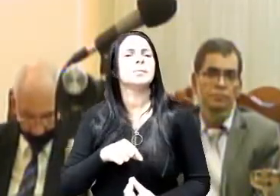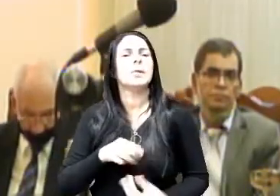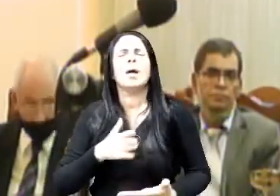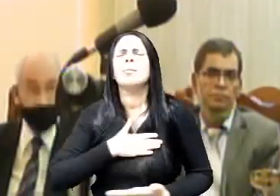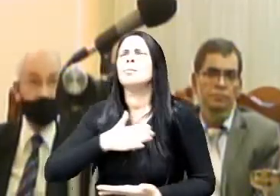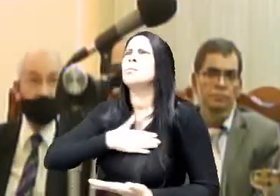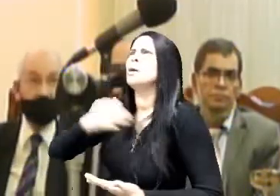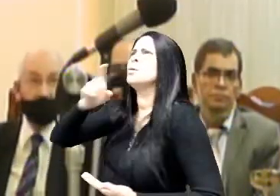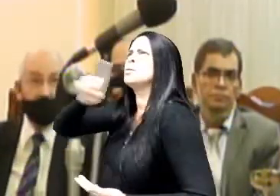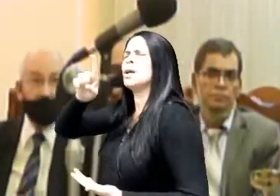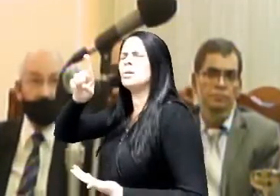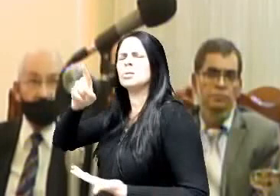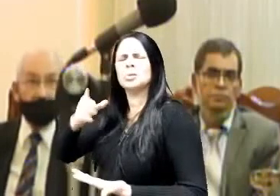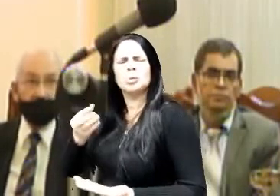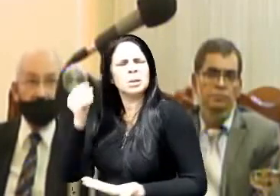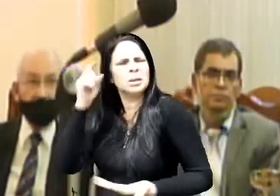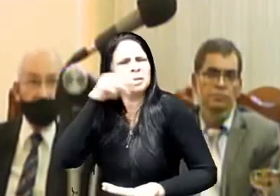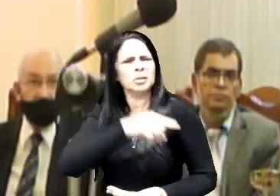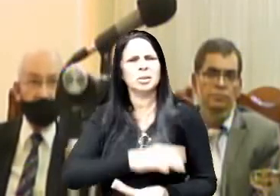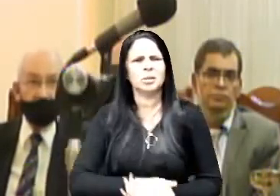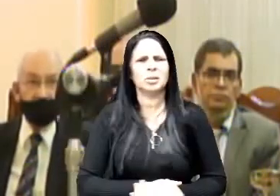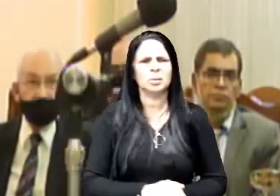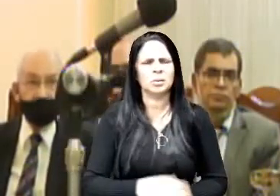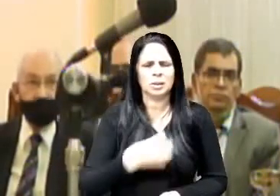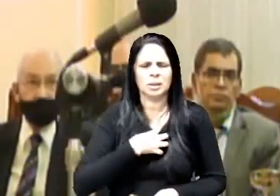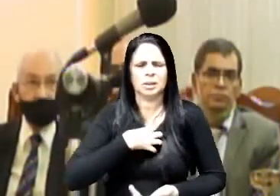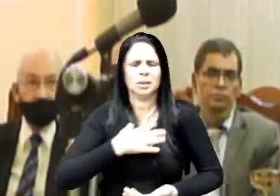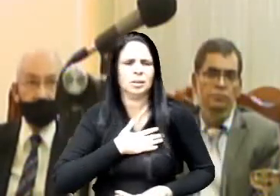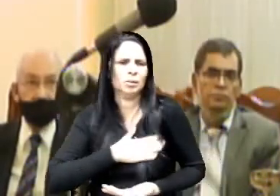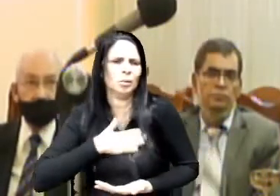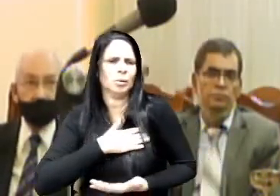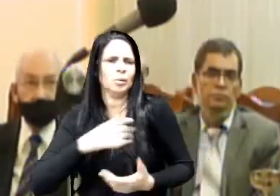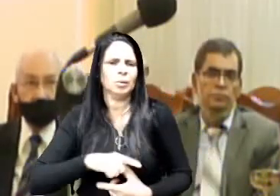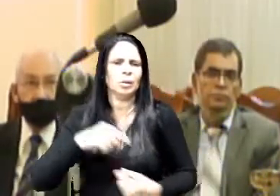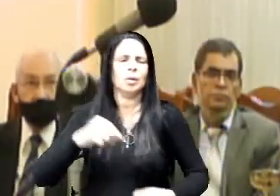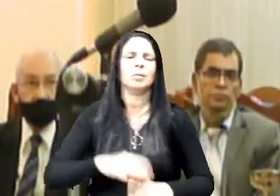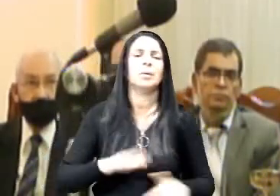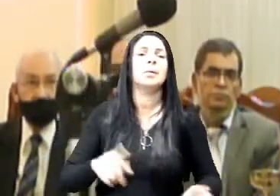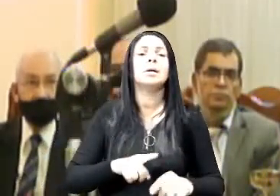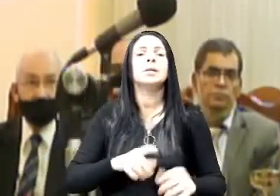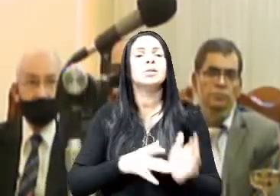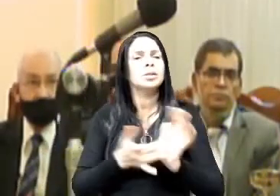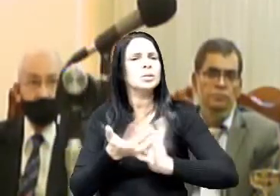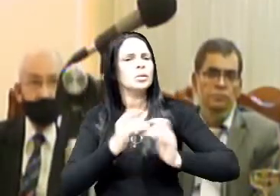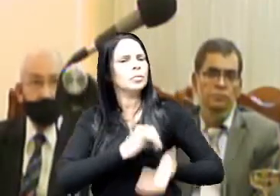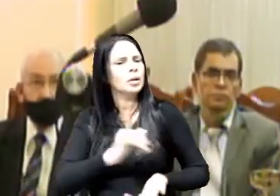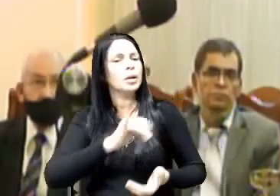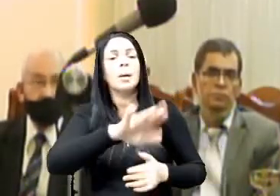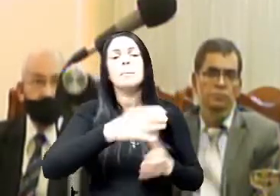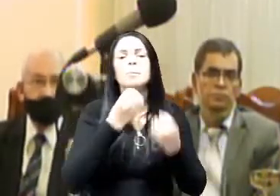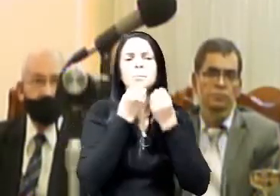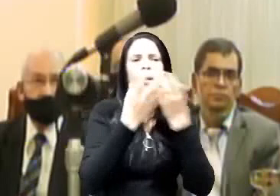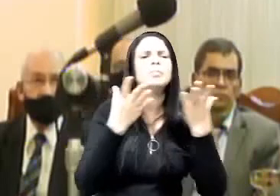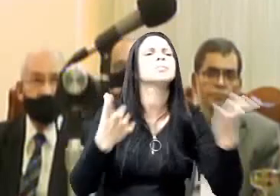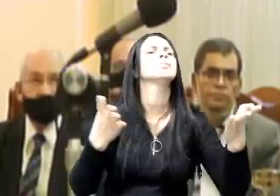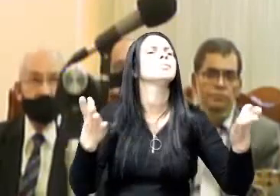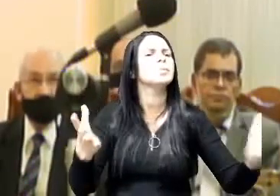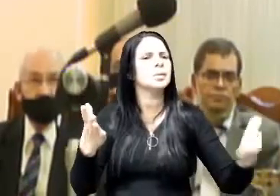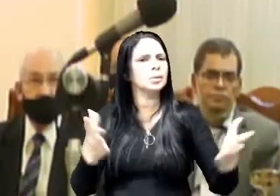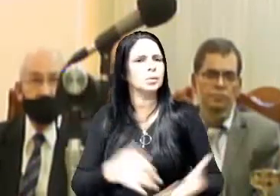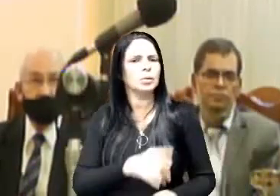Meu Deus, como é difícil. Jesus disse, bem-aventurados sois, marcários no grego. Quer dizer, mais que